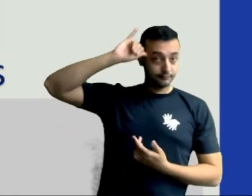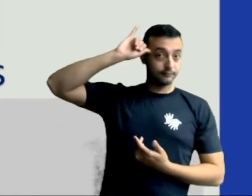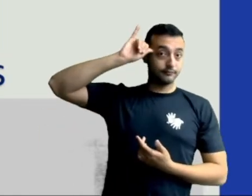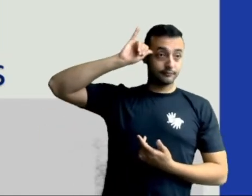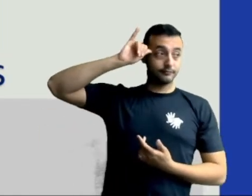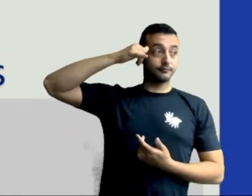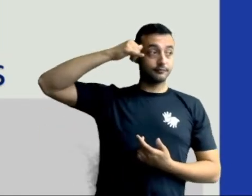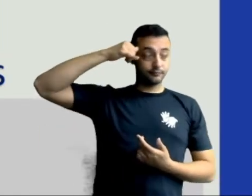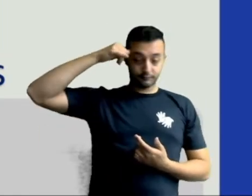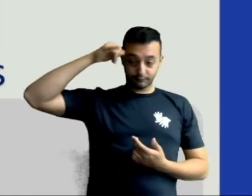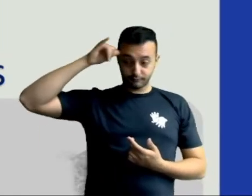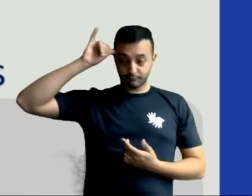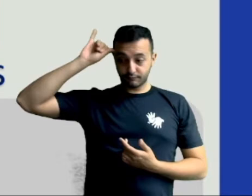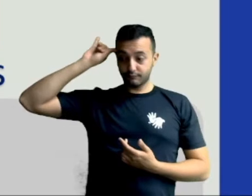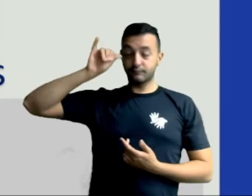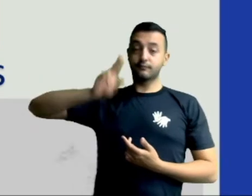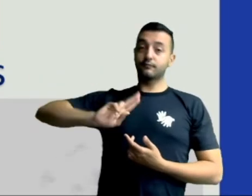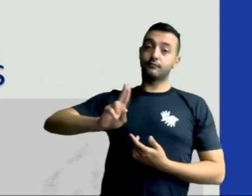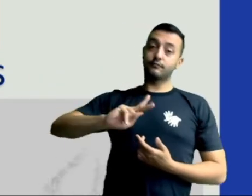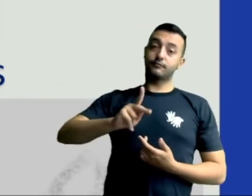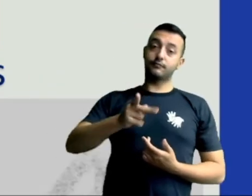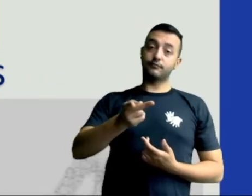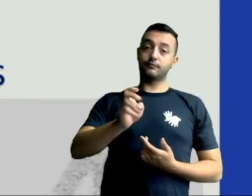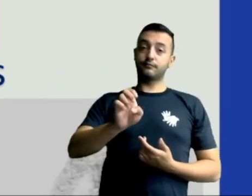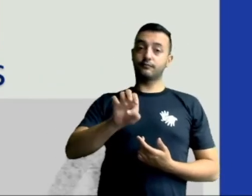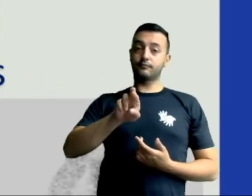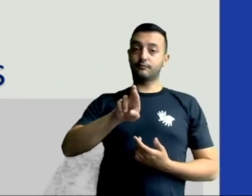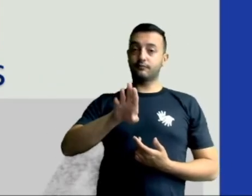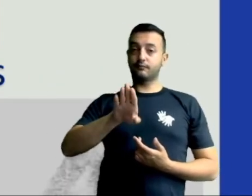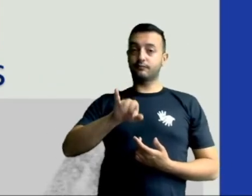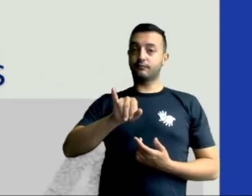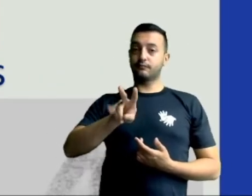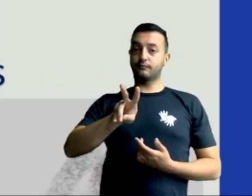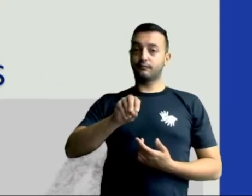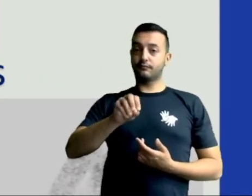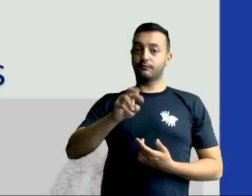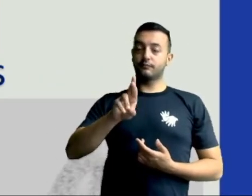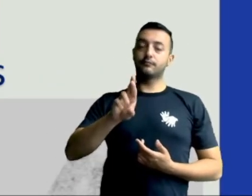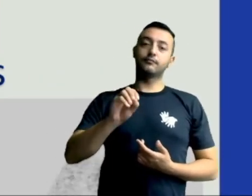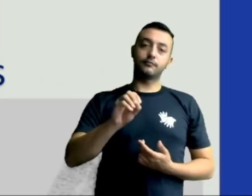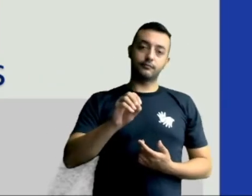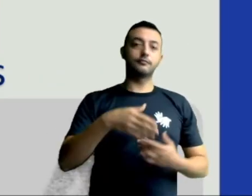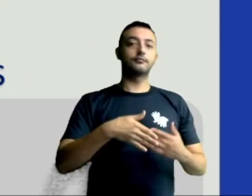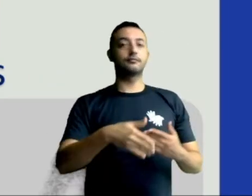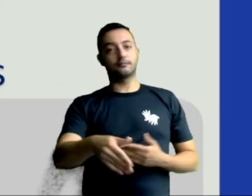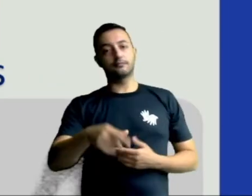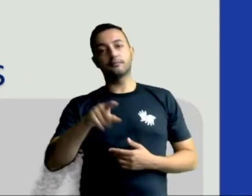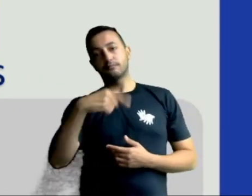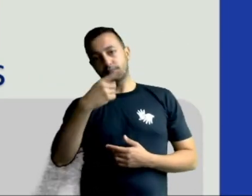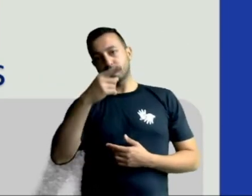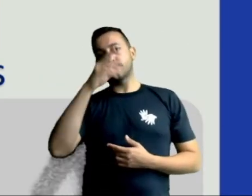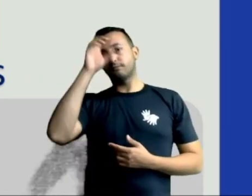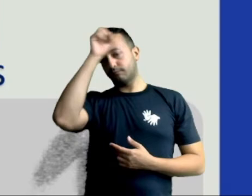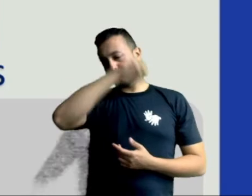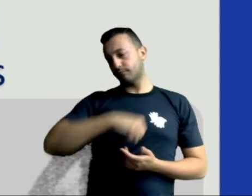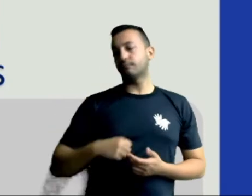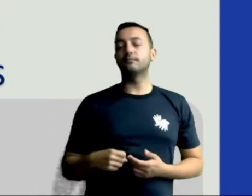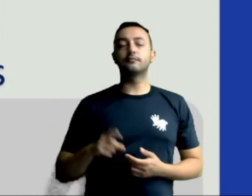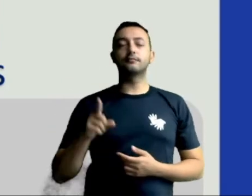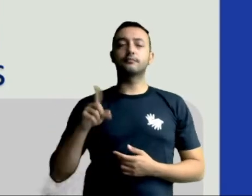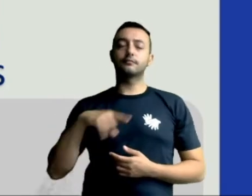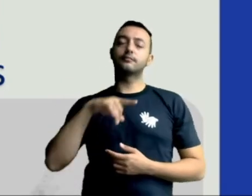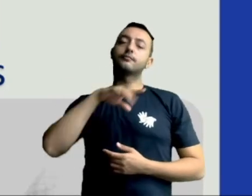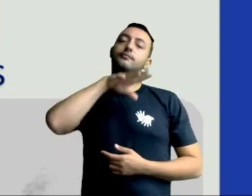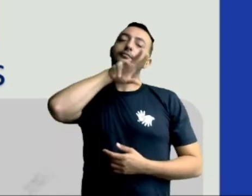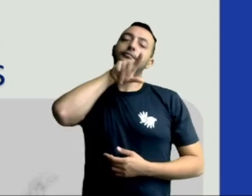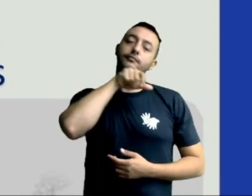tá? A vaquinha que é um herbívoro, tá? Se você não estudou ainda o que é herbívoro, você vai saber depois. Herbívoro é aquele animal